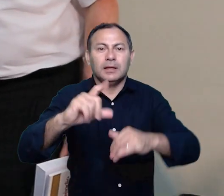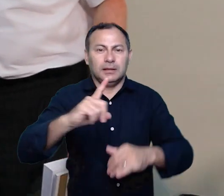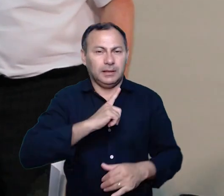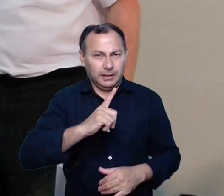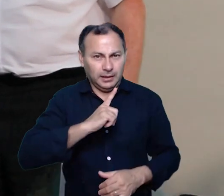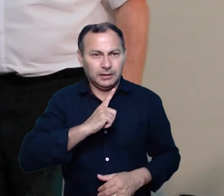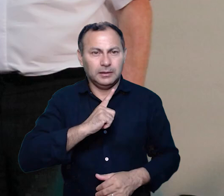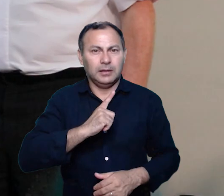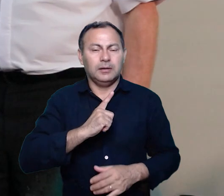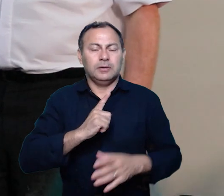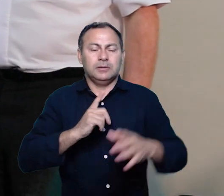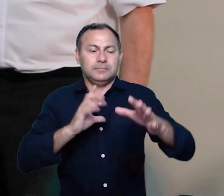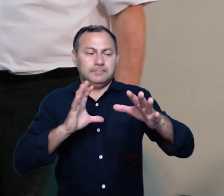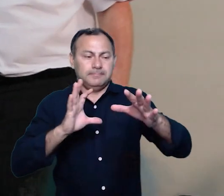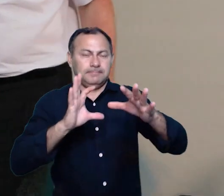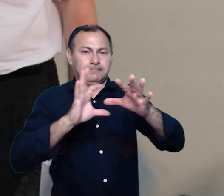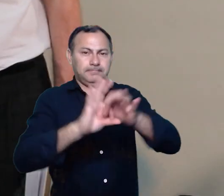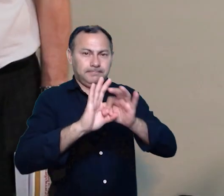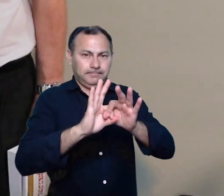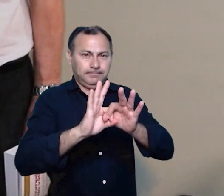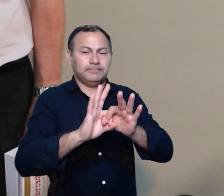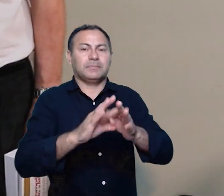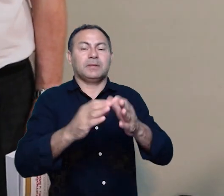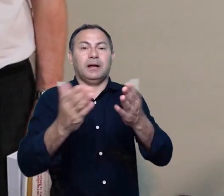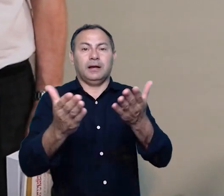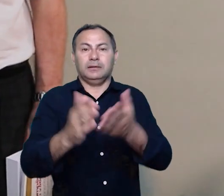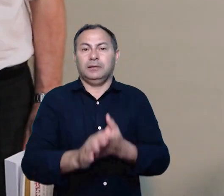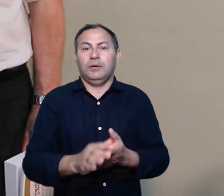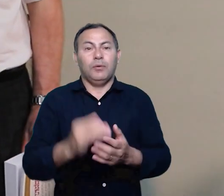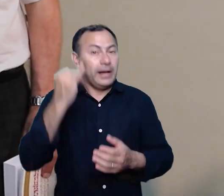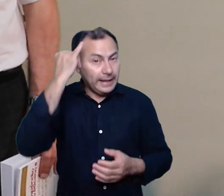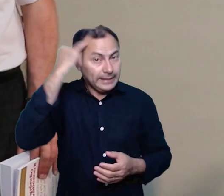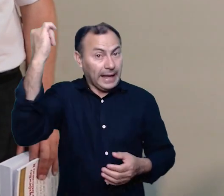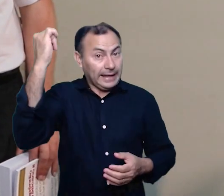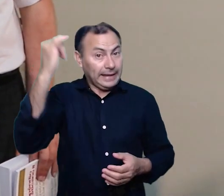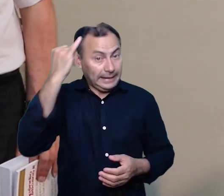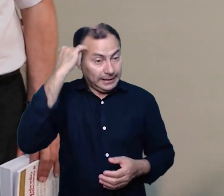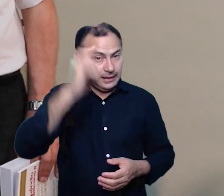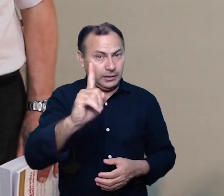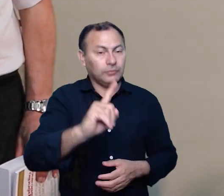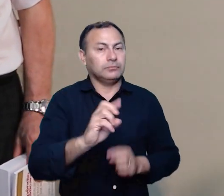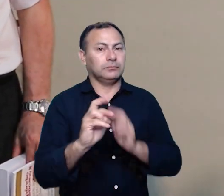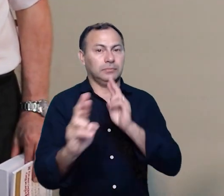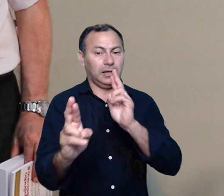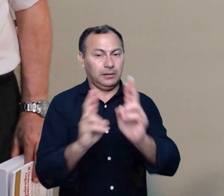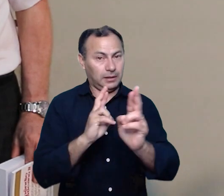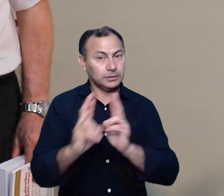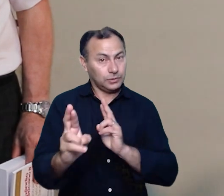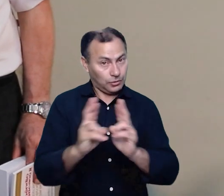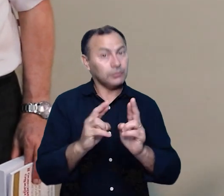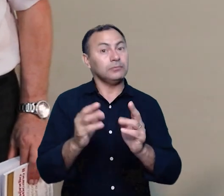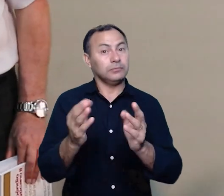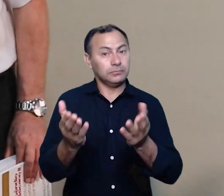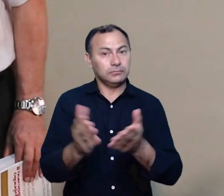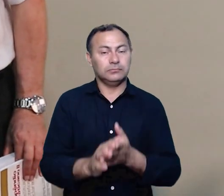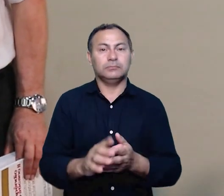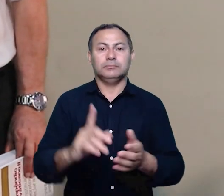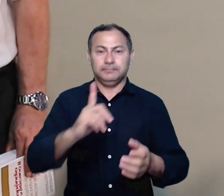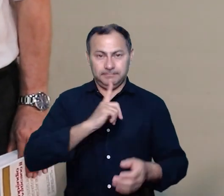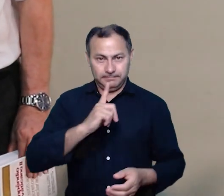Anunciamos para que tenhais comunhão. Não são ideias, são